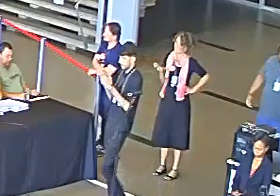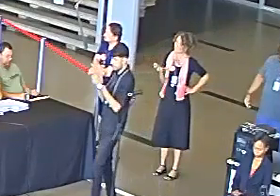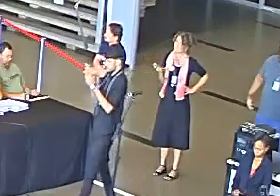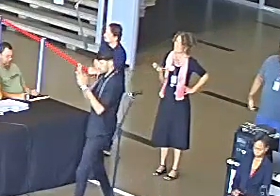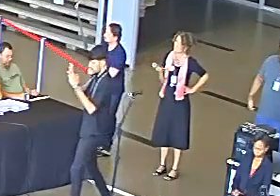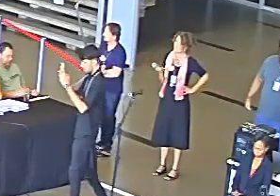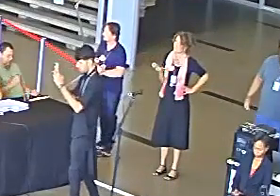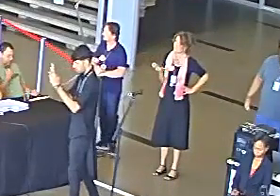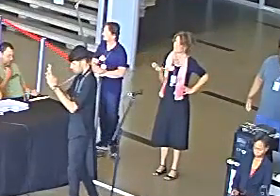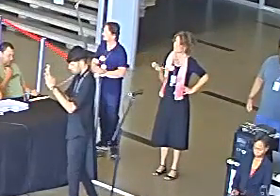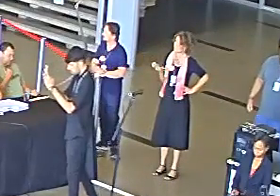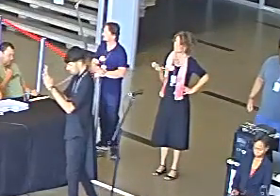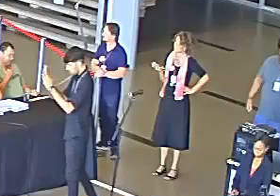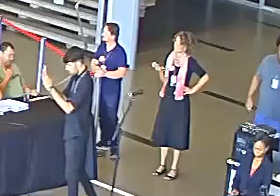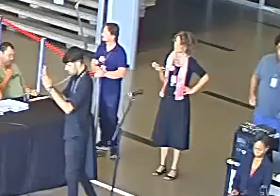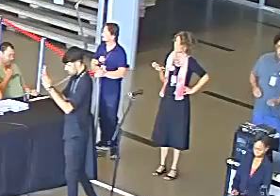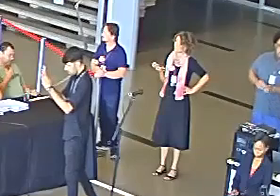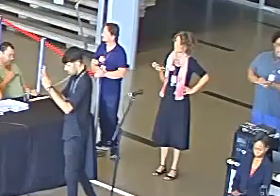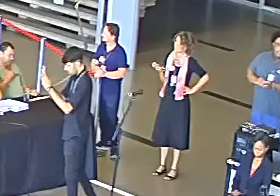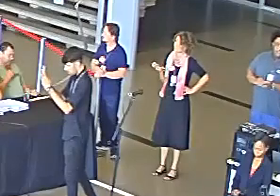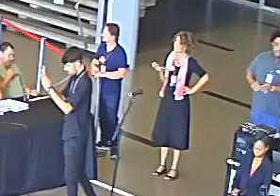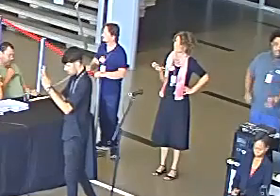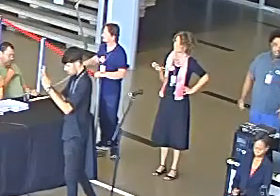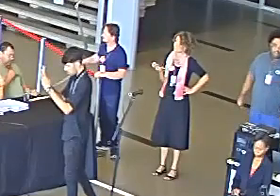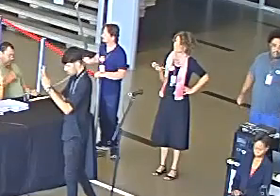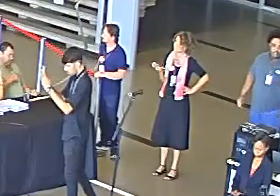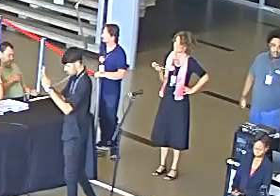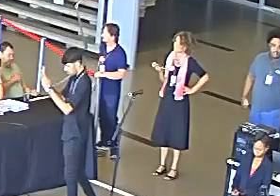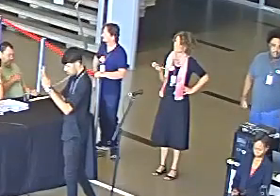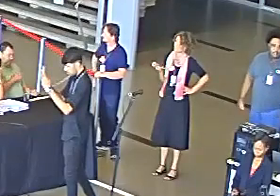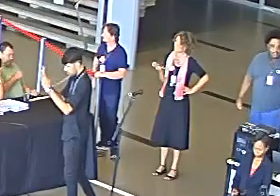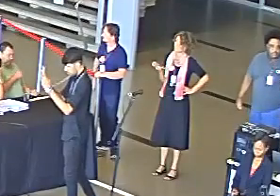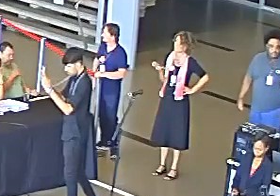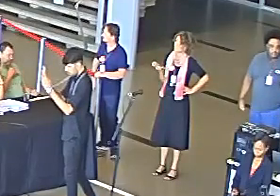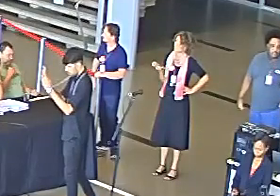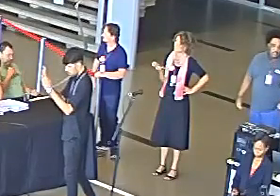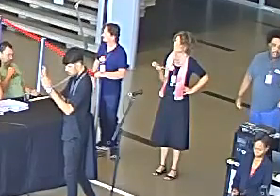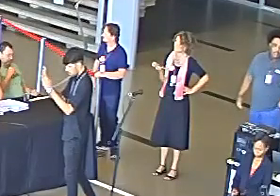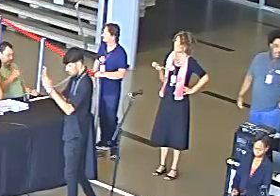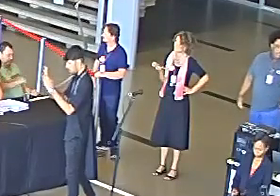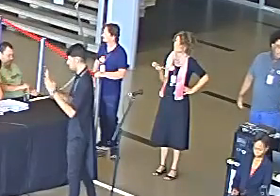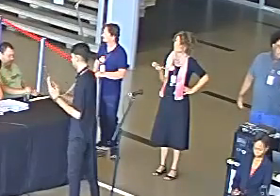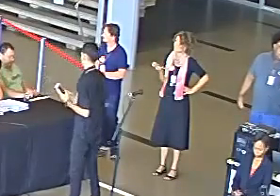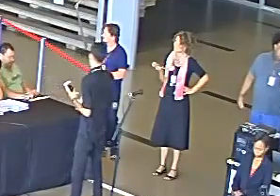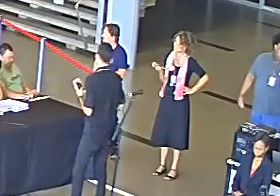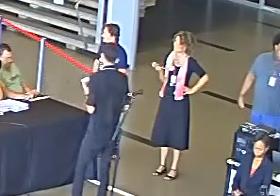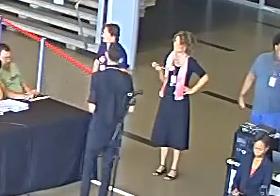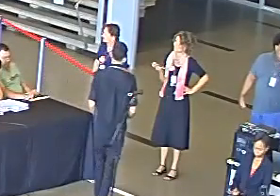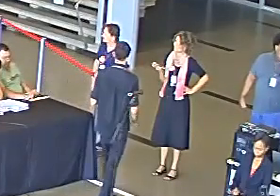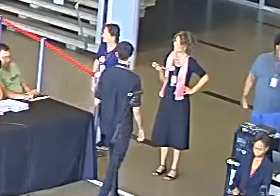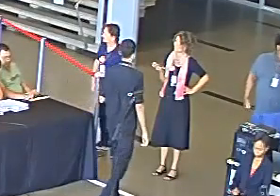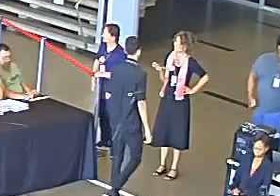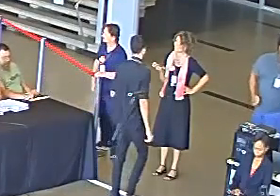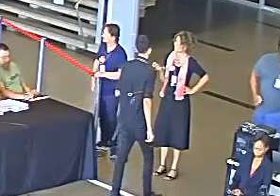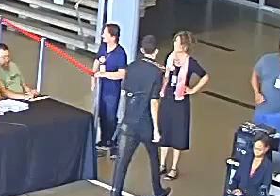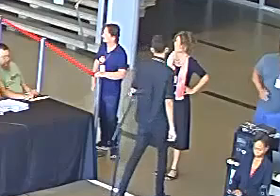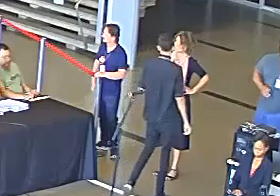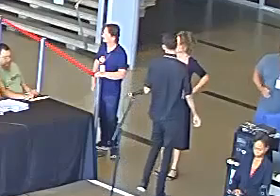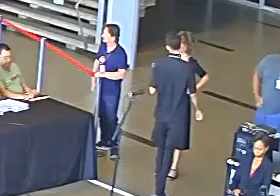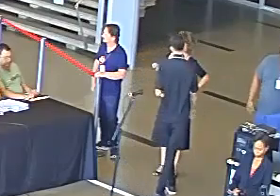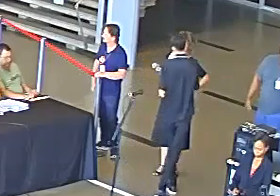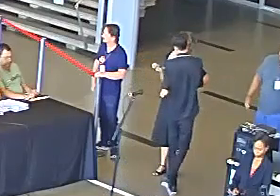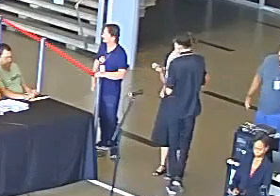uso indevido do desenho Universal é uma propaganda enganosa porque se você usa um selo e o seu